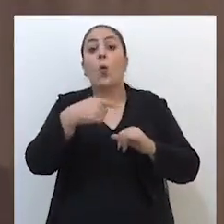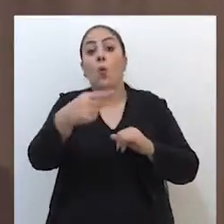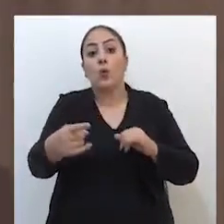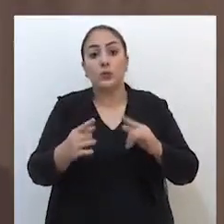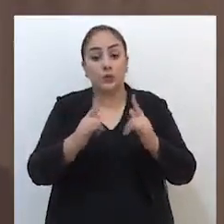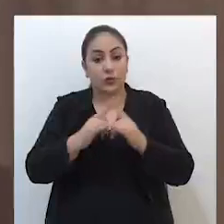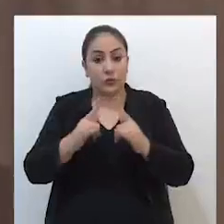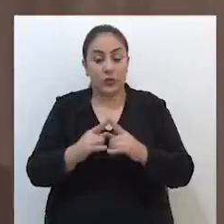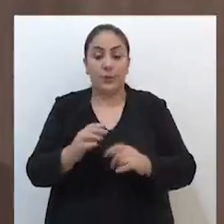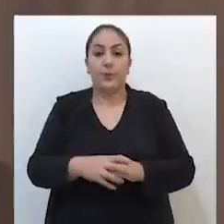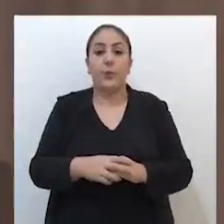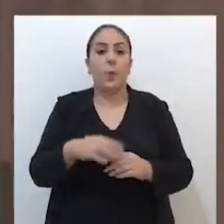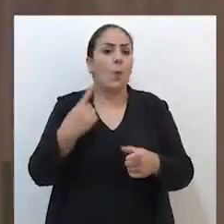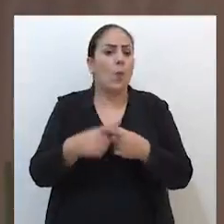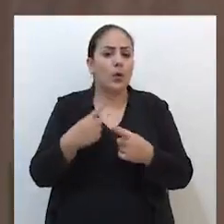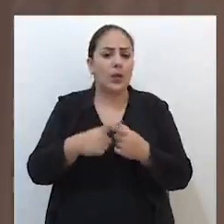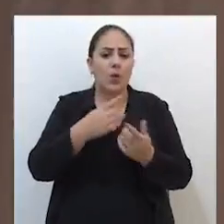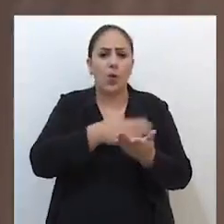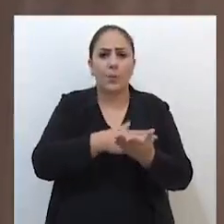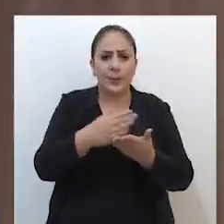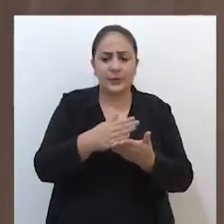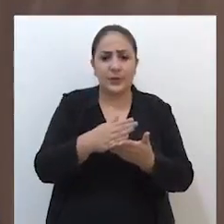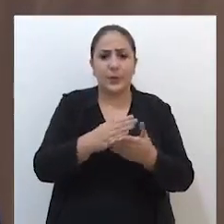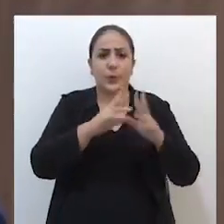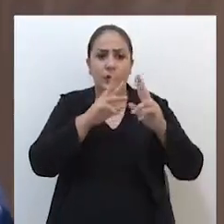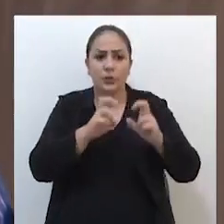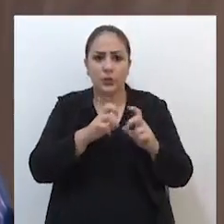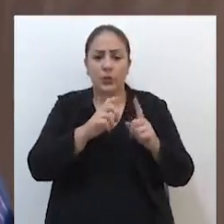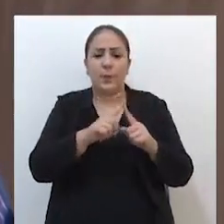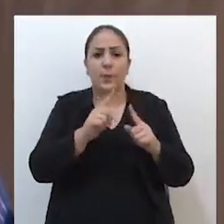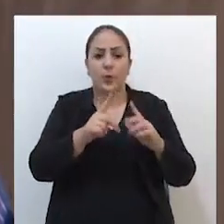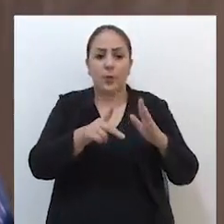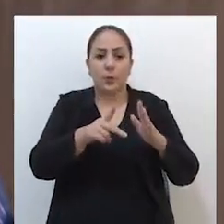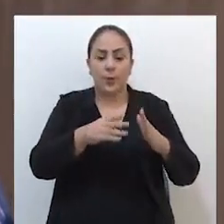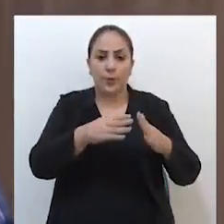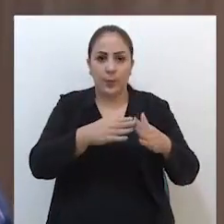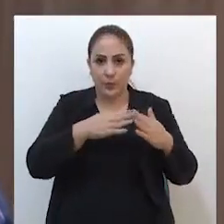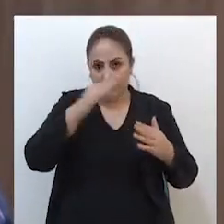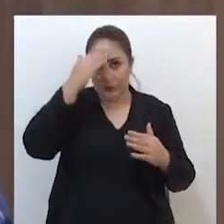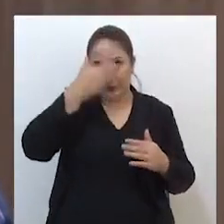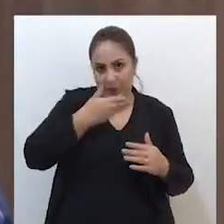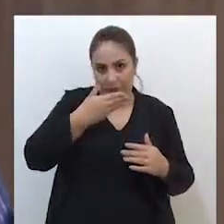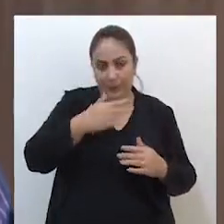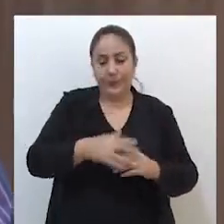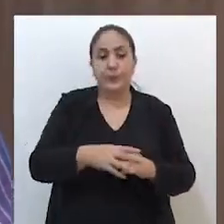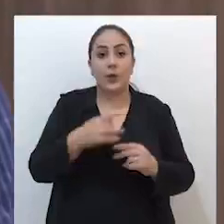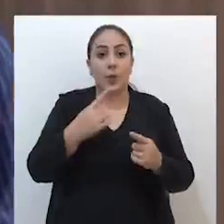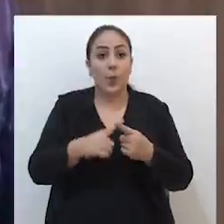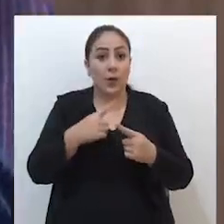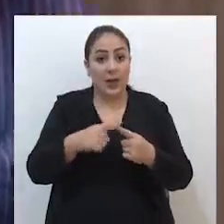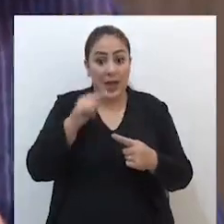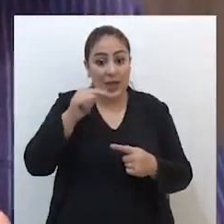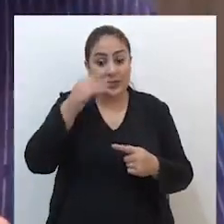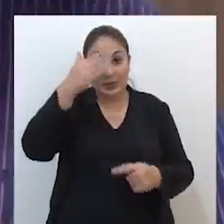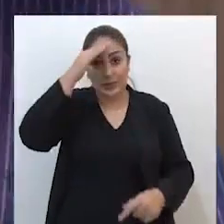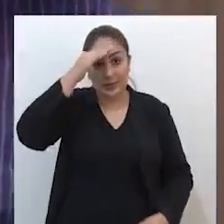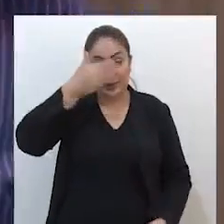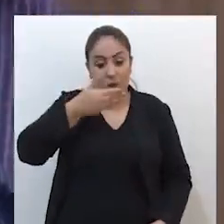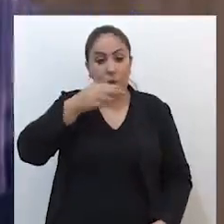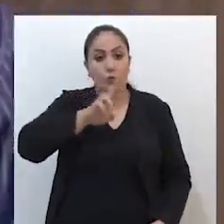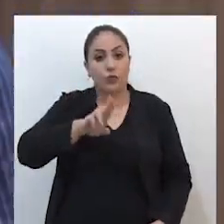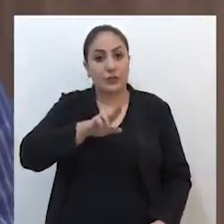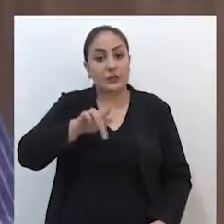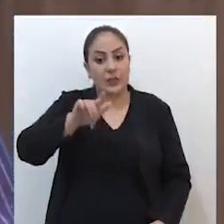outras medidas. O porquê iniciarmos pela questão do protetor facial de acrílico? Porque este é um protetor